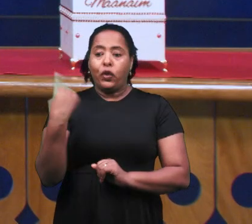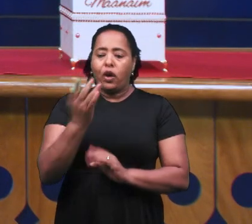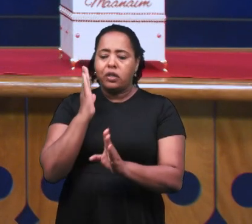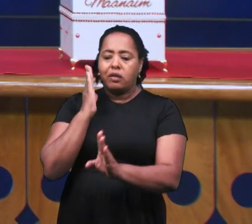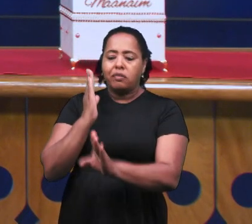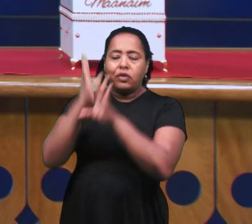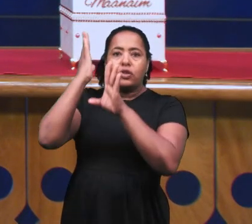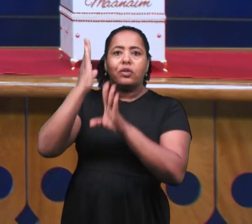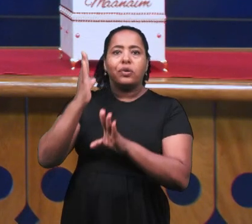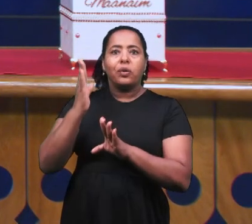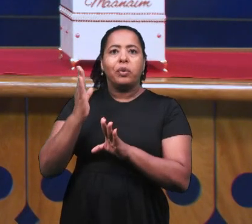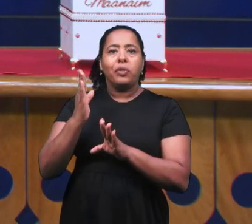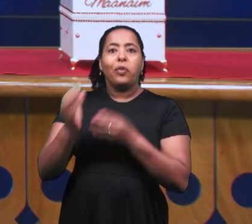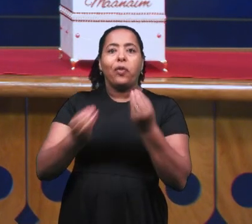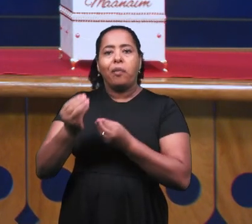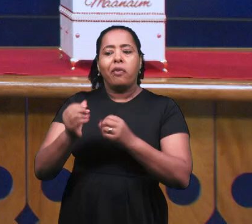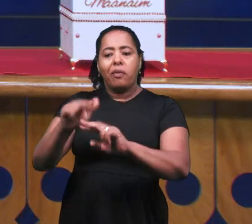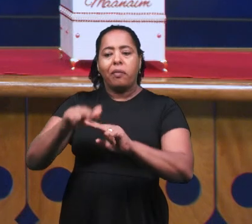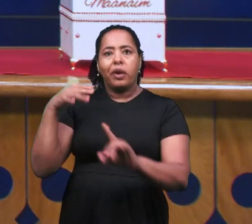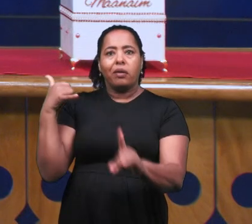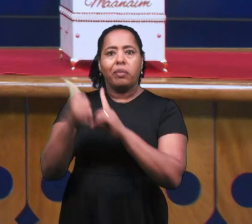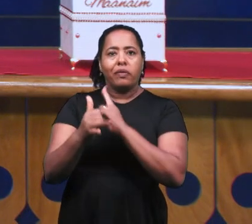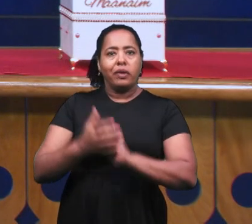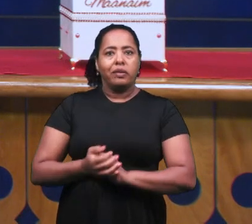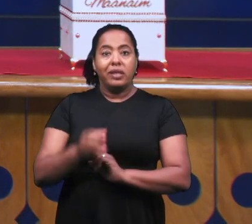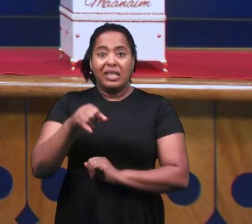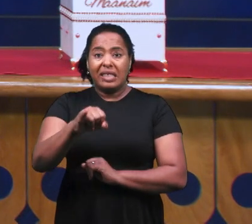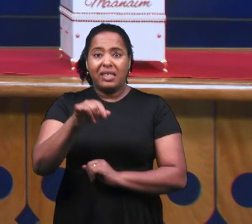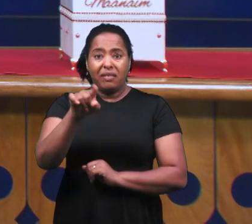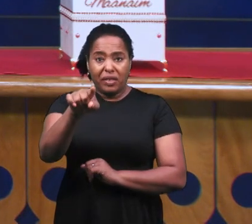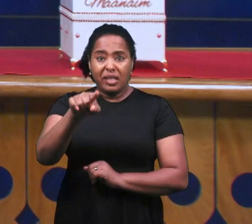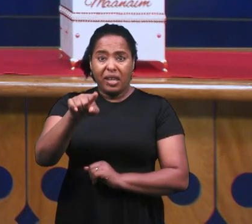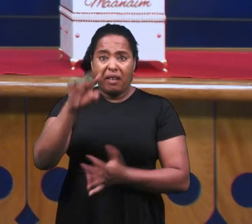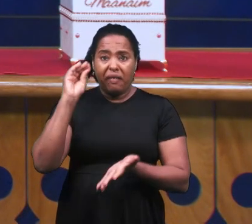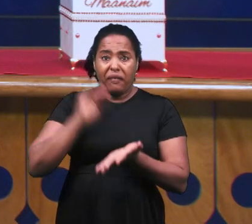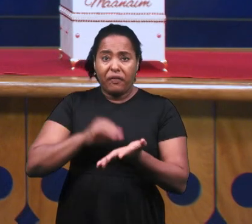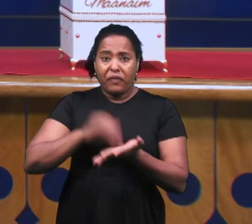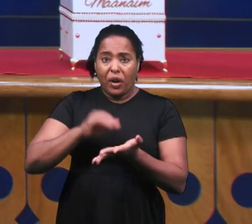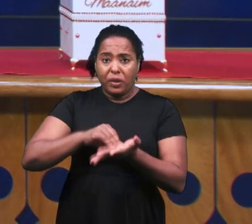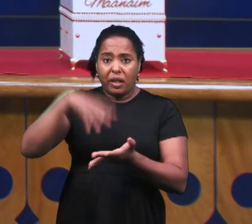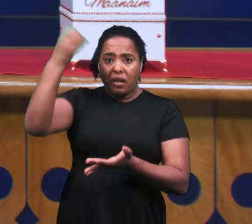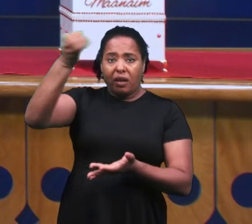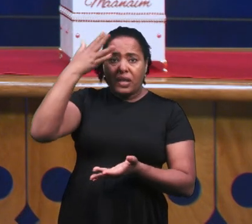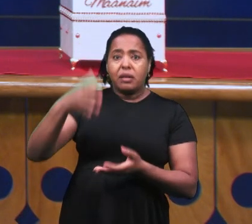causa do profético. Então, se você não tem revelação, para que é profético?